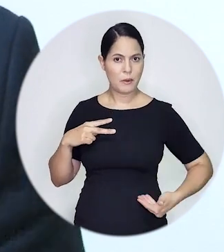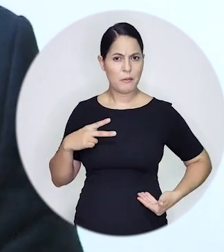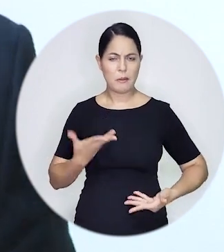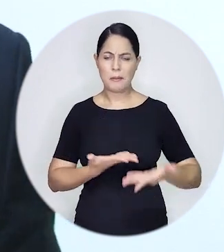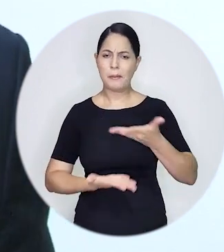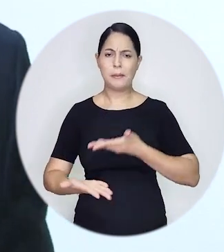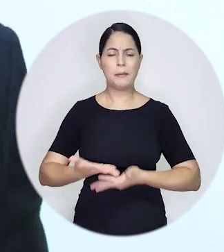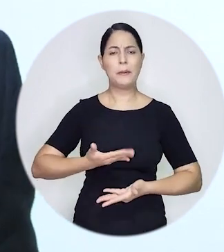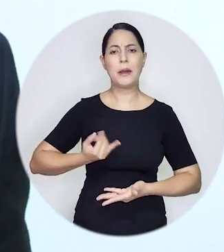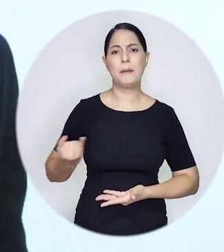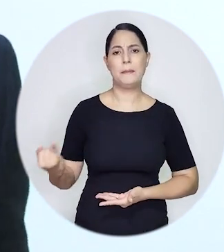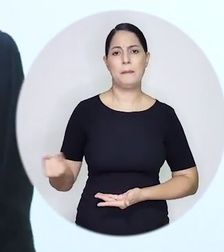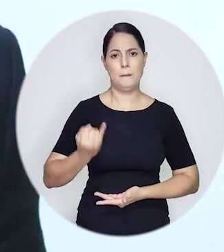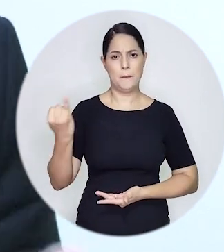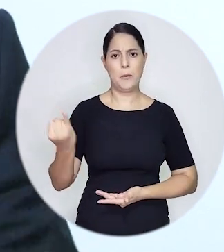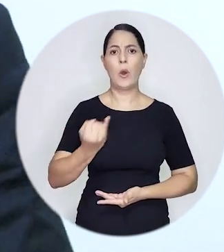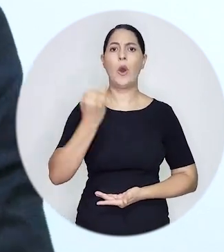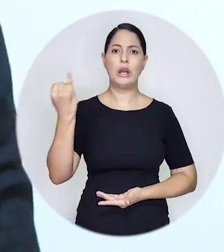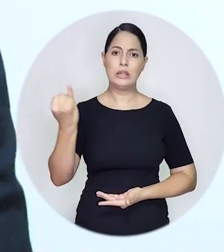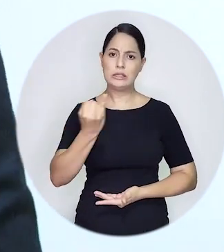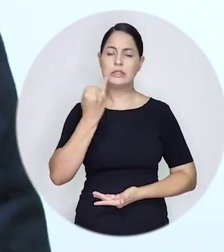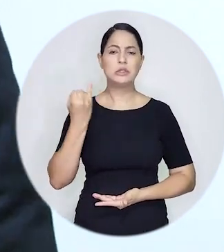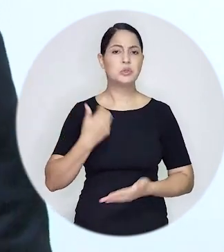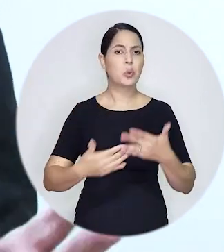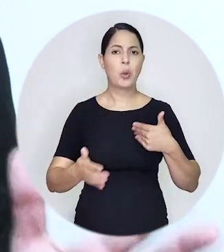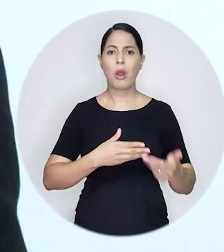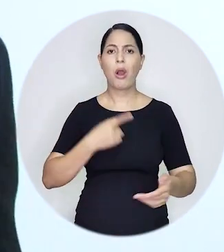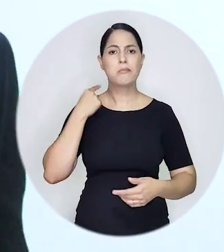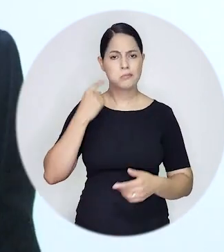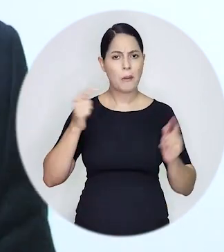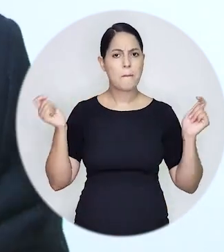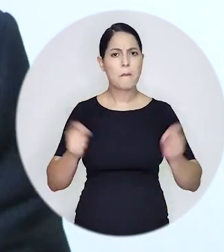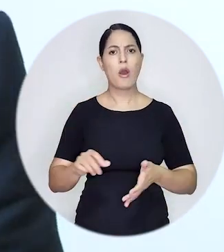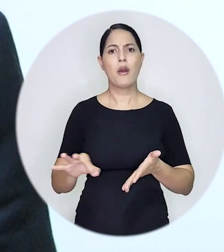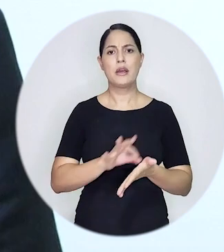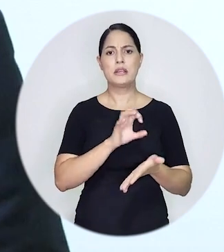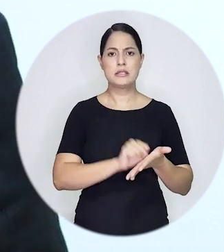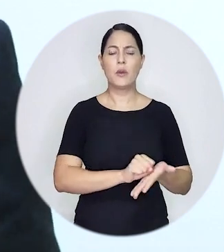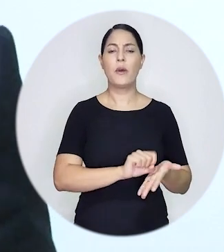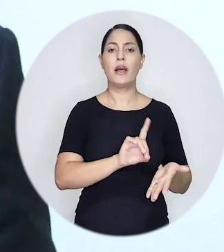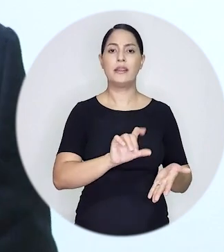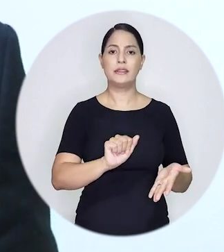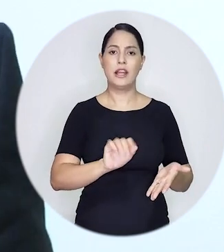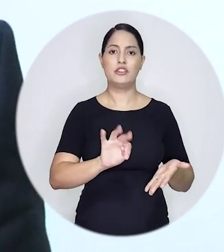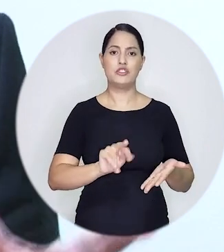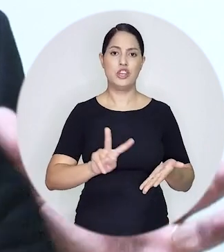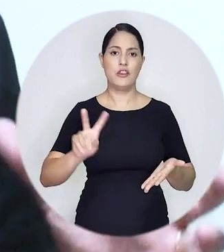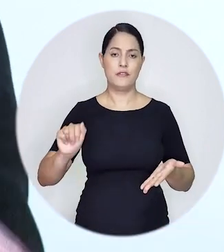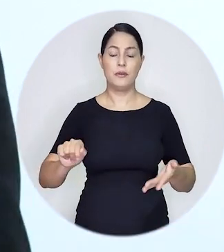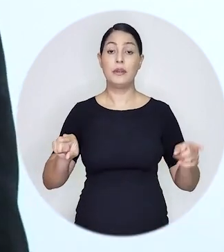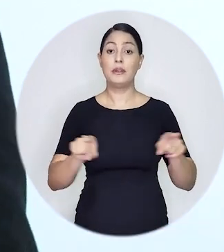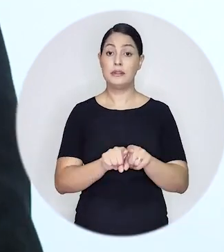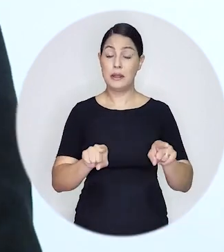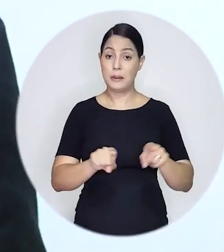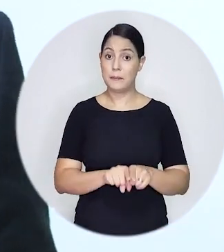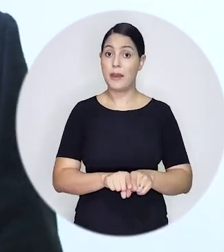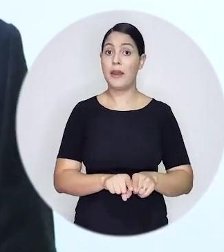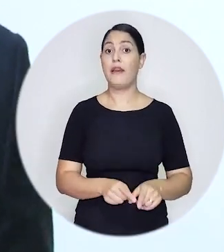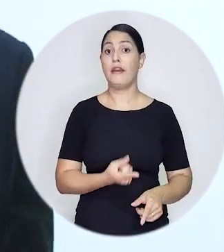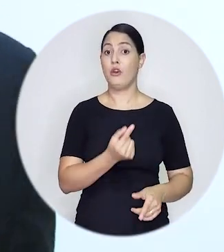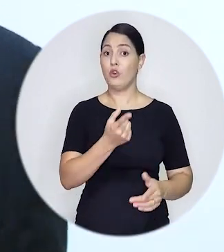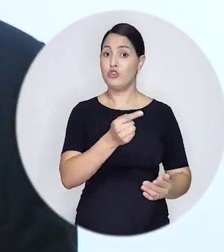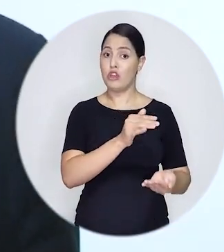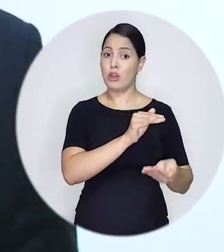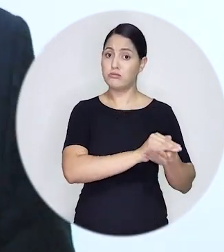um sistema que tenha a universalidade, ou seja, a capacidade de todo e qualquer advogado se inscrever, que tenha um fundo específico